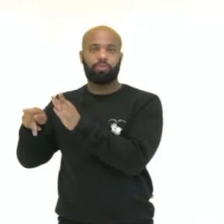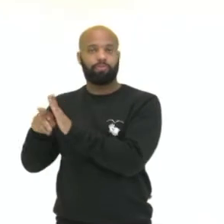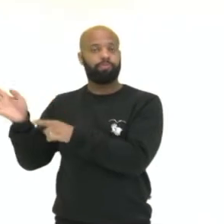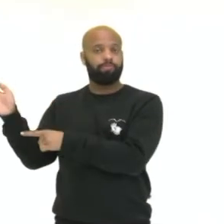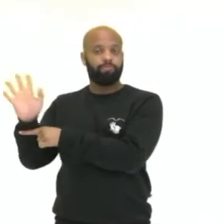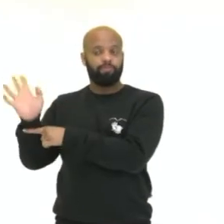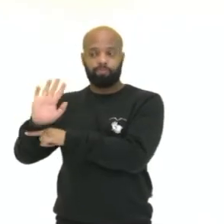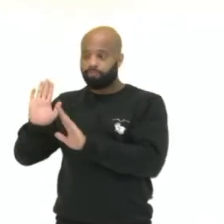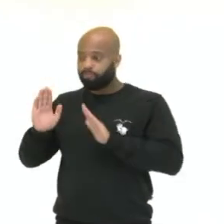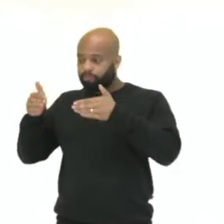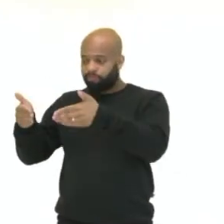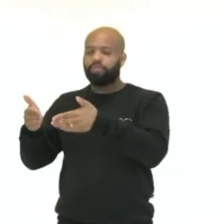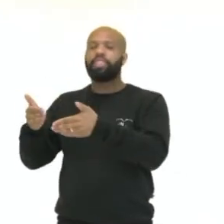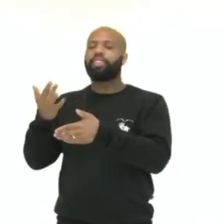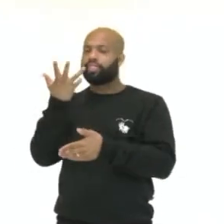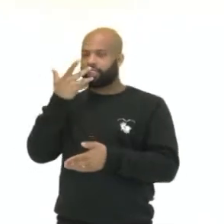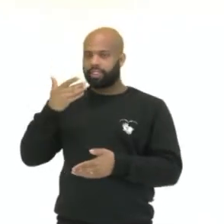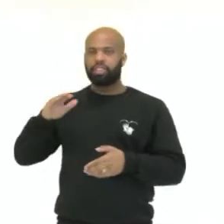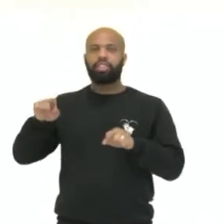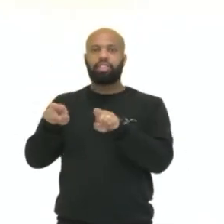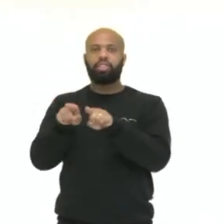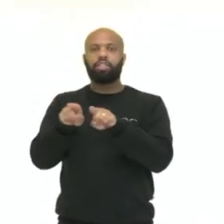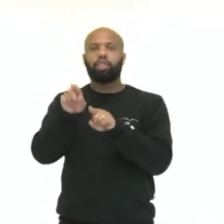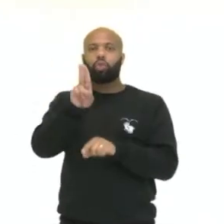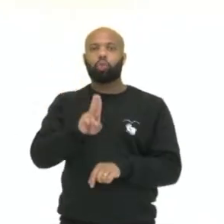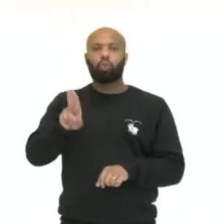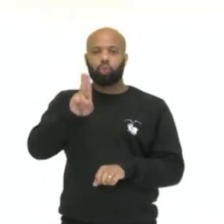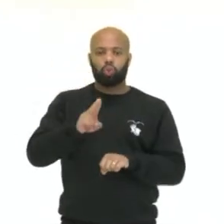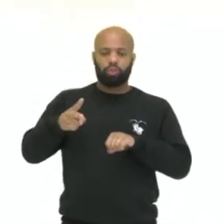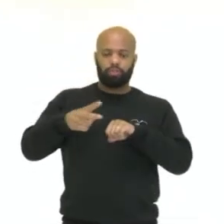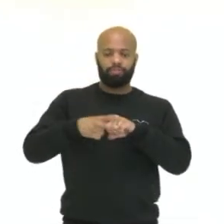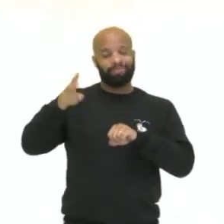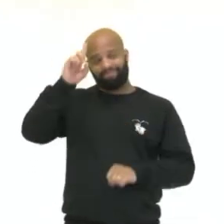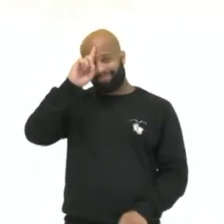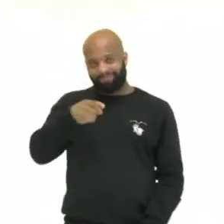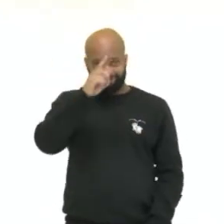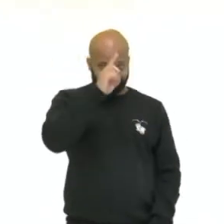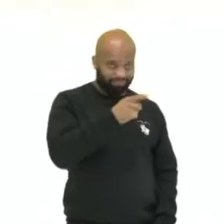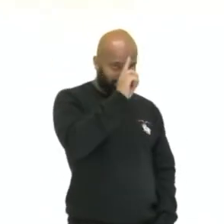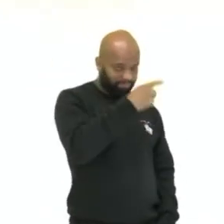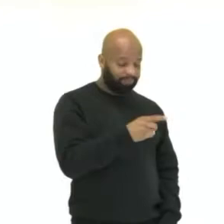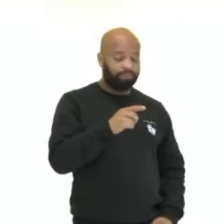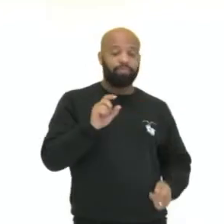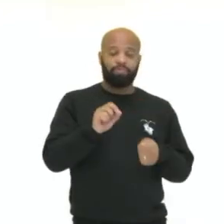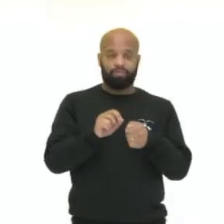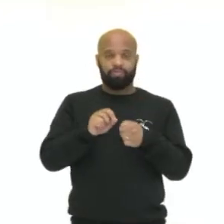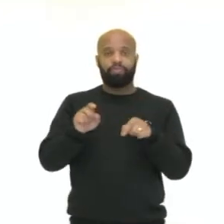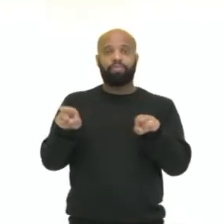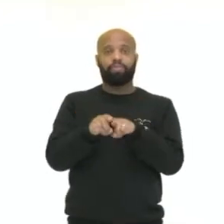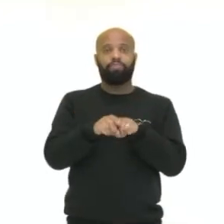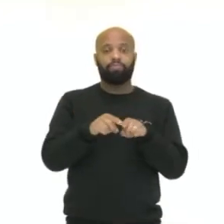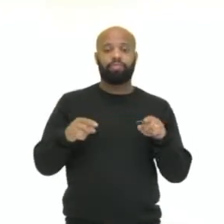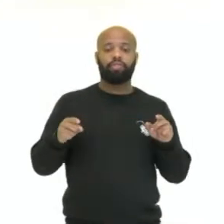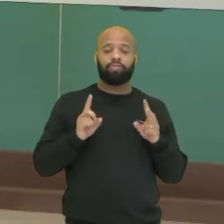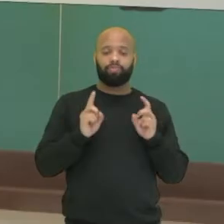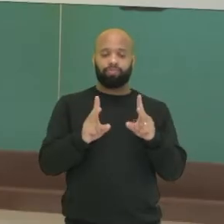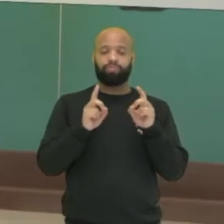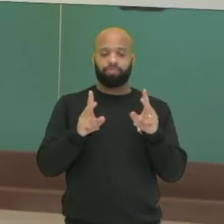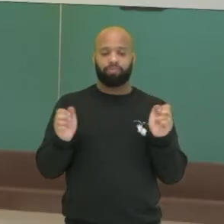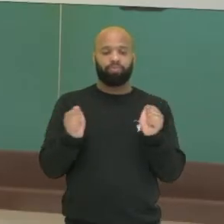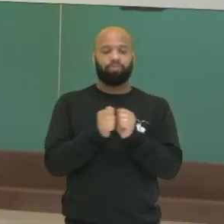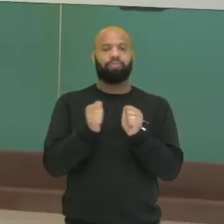utilizou comandos imperativos e a prática de venda casada, que é expressamente proibido pelo Código de Defesa do